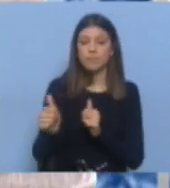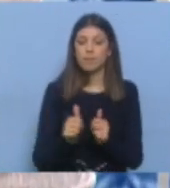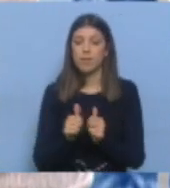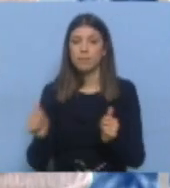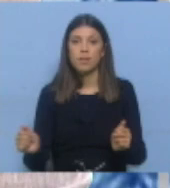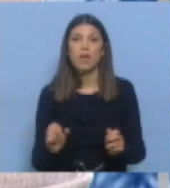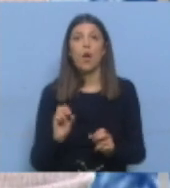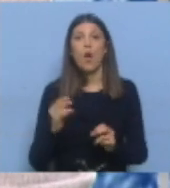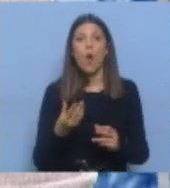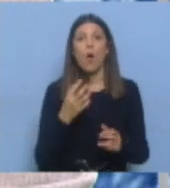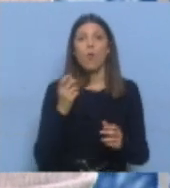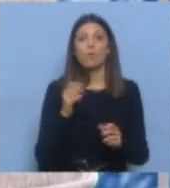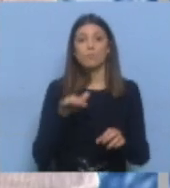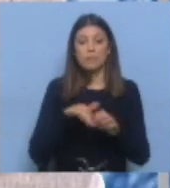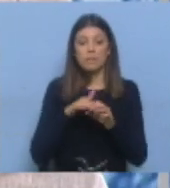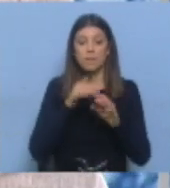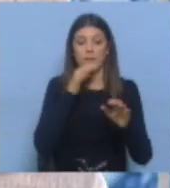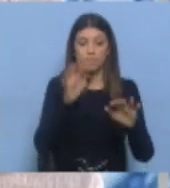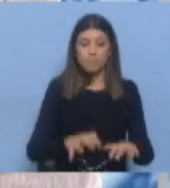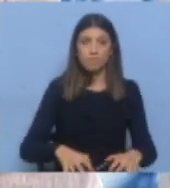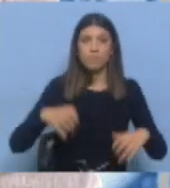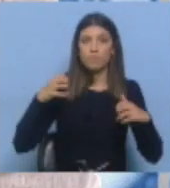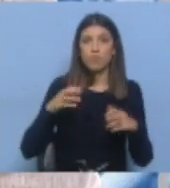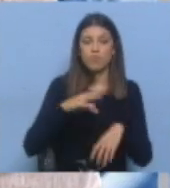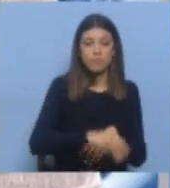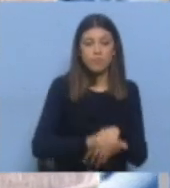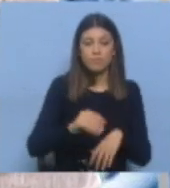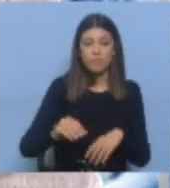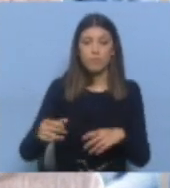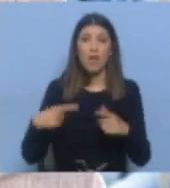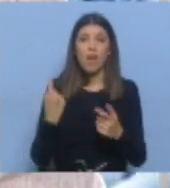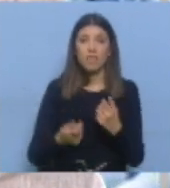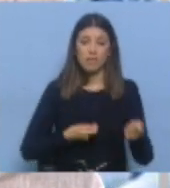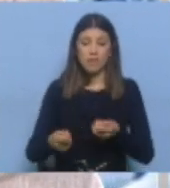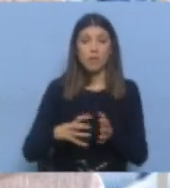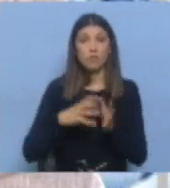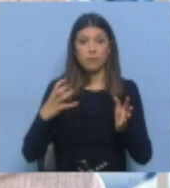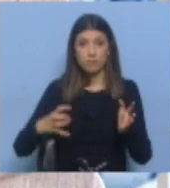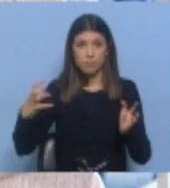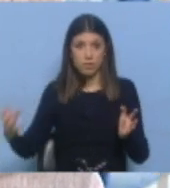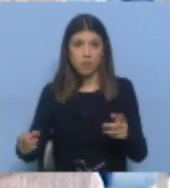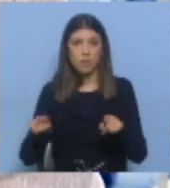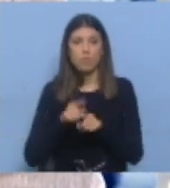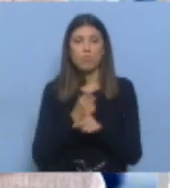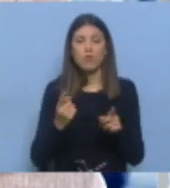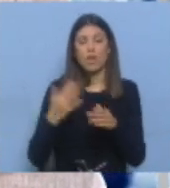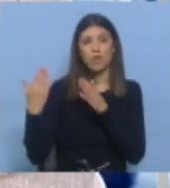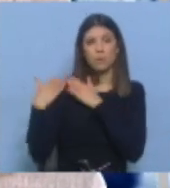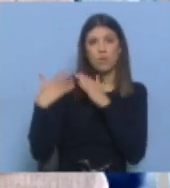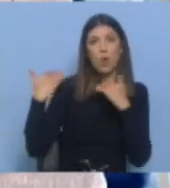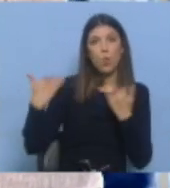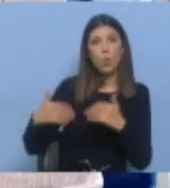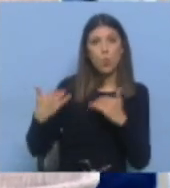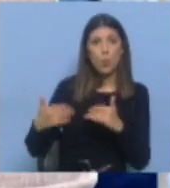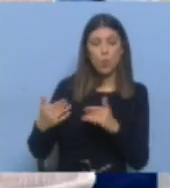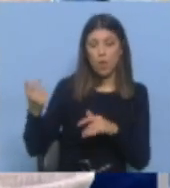conferências regionais, é complicada porque implica um nível de responsabilidade que não existia até hoje.